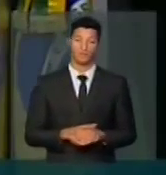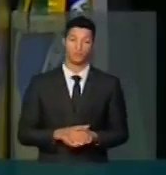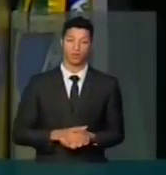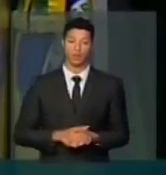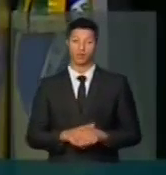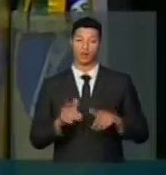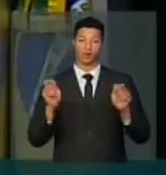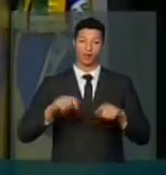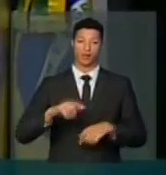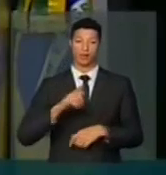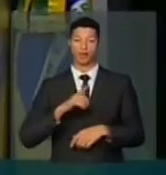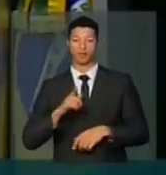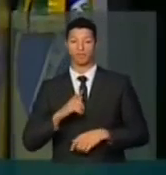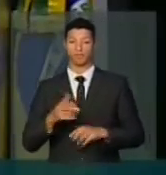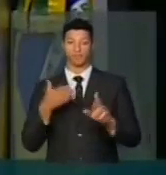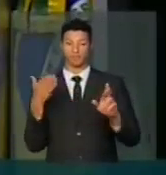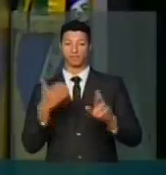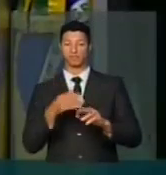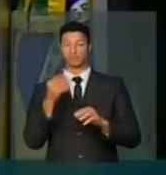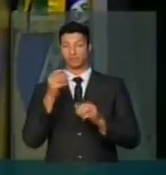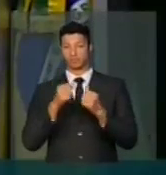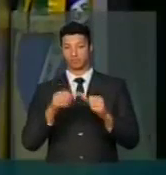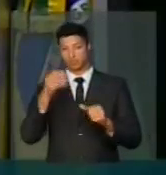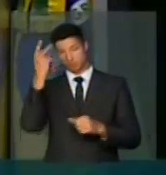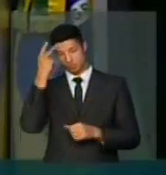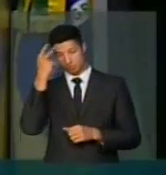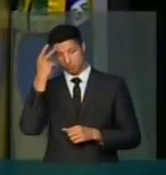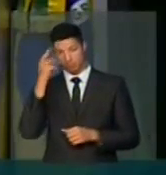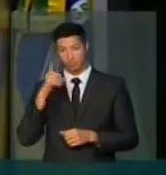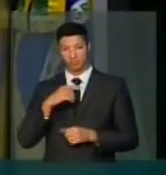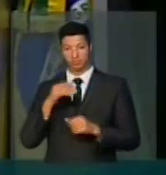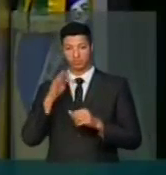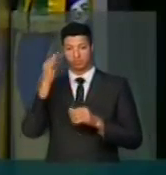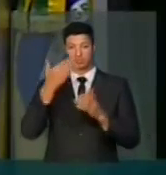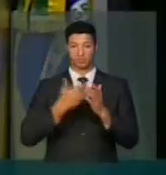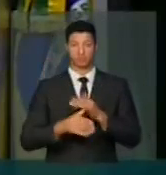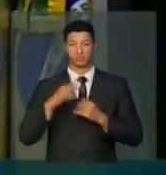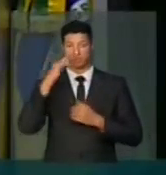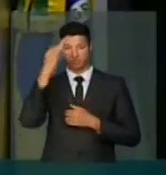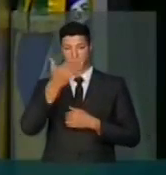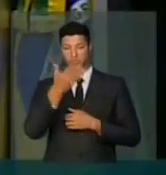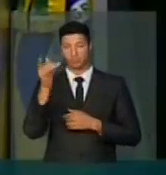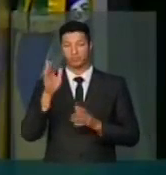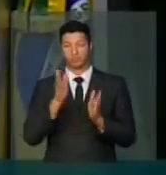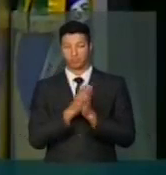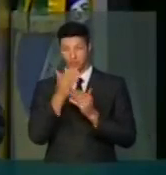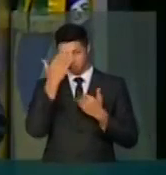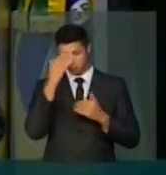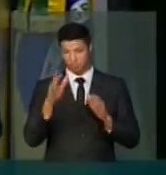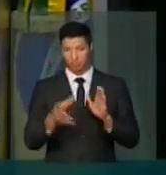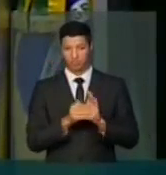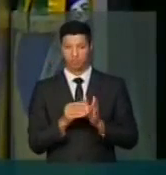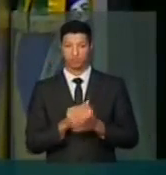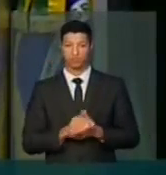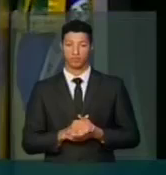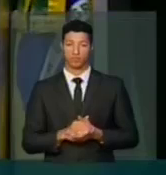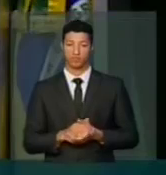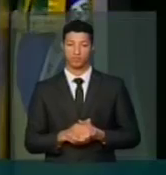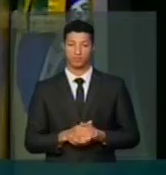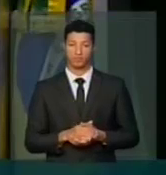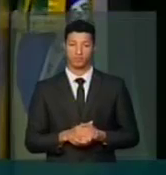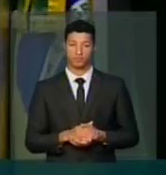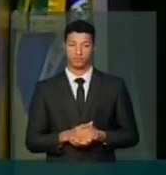a capacidade que tem, representando tão bem o Estado de São Paulo, tem um futuro a perder de vista. Parabéns a Vossa Excelência, muito obrigado pela parte.